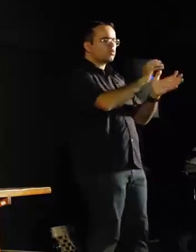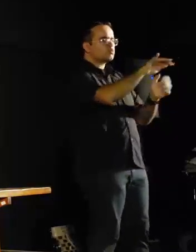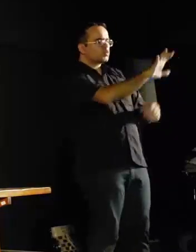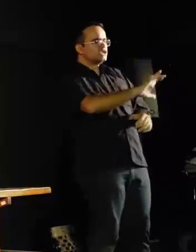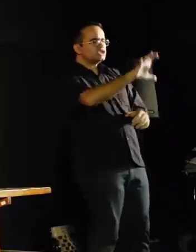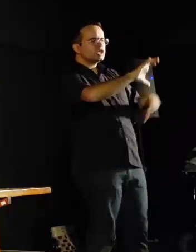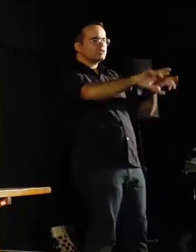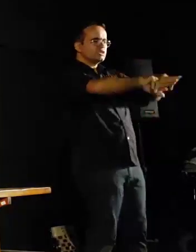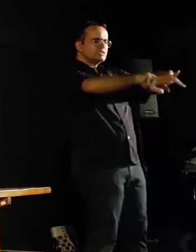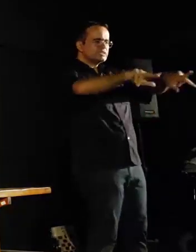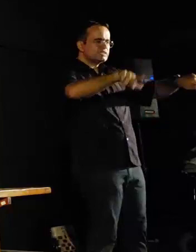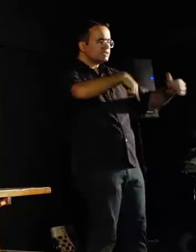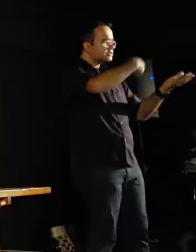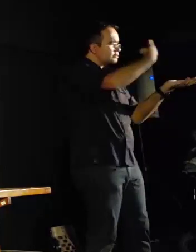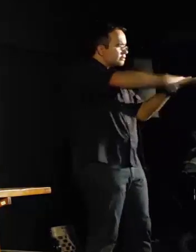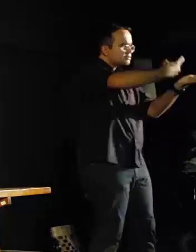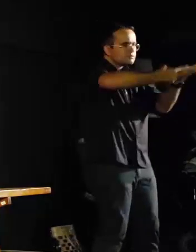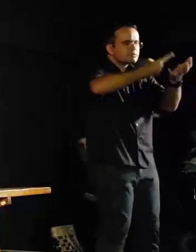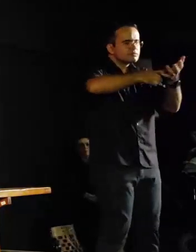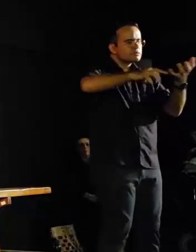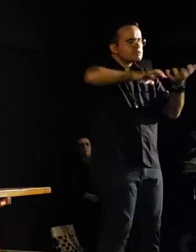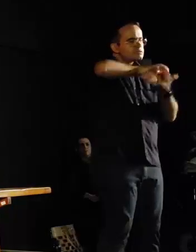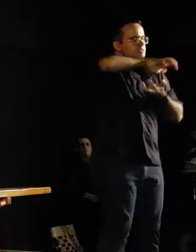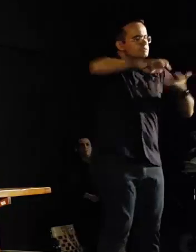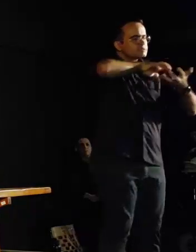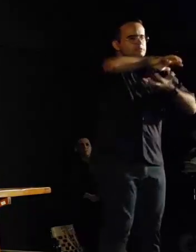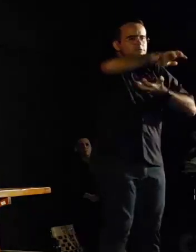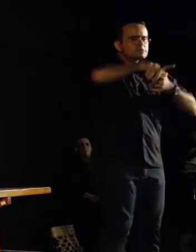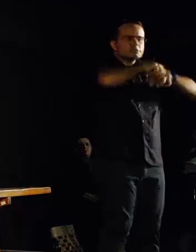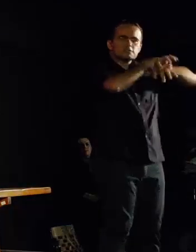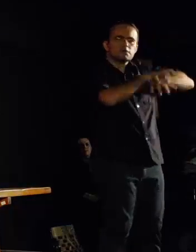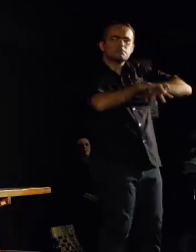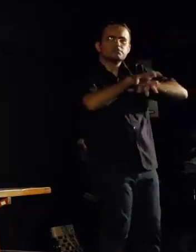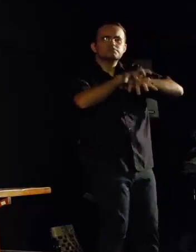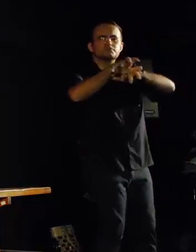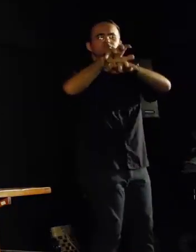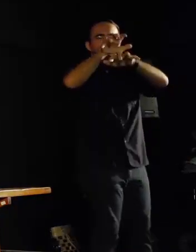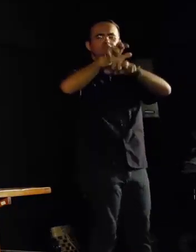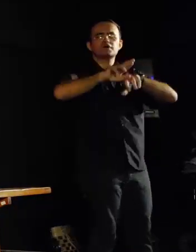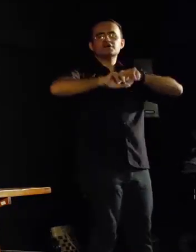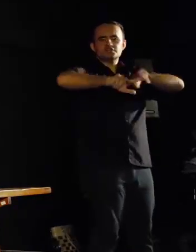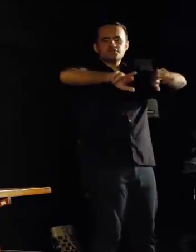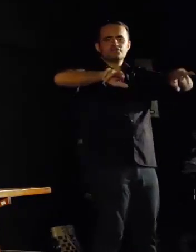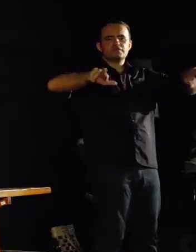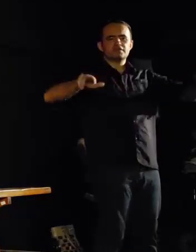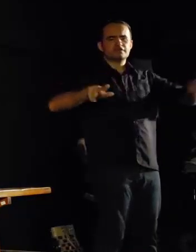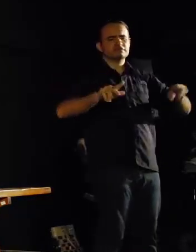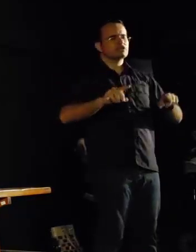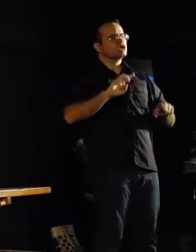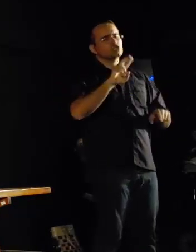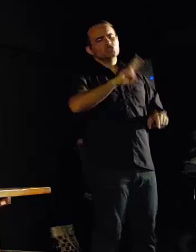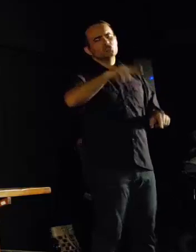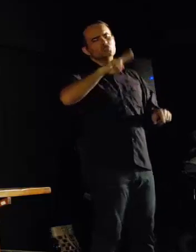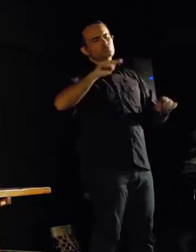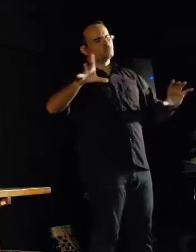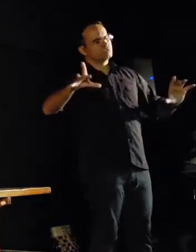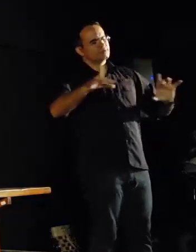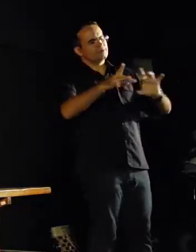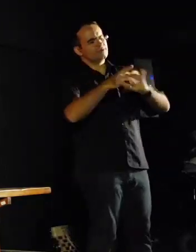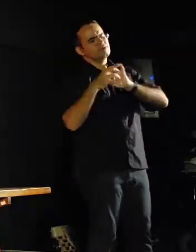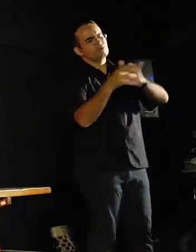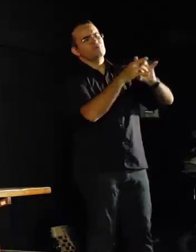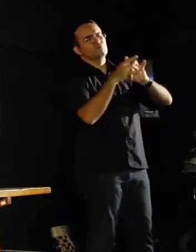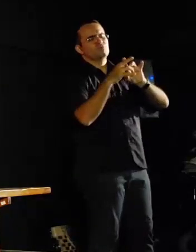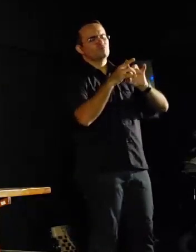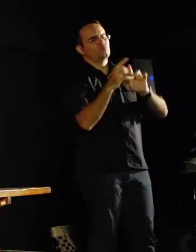mobilização. Agora, é necessário que essas múltiplas formas, elas não vão conseguir se organizar em uma forma só, nunca. Mas é